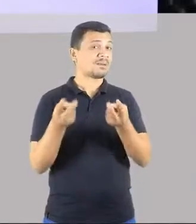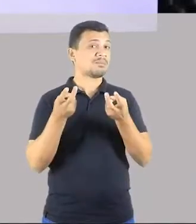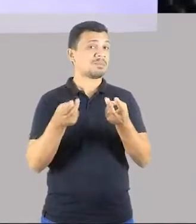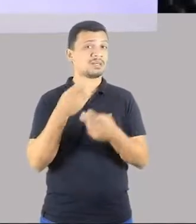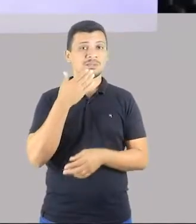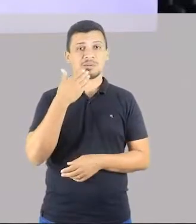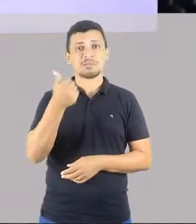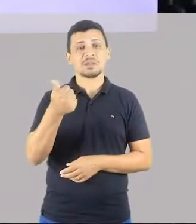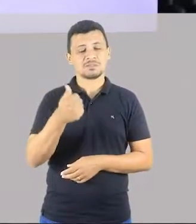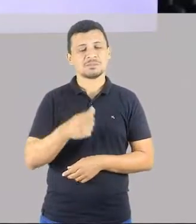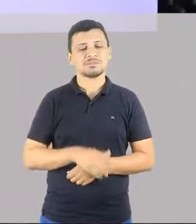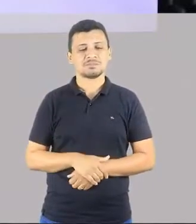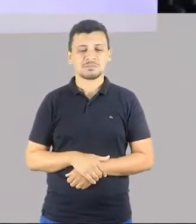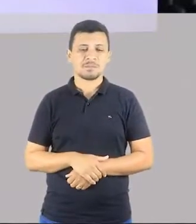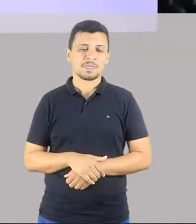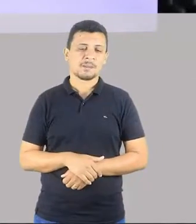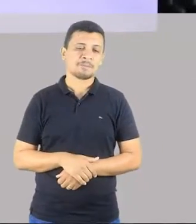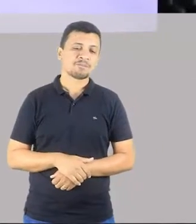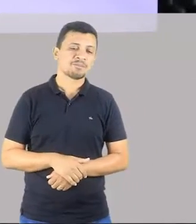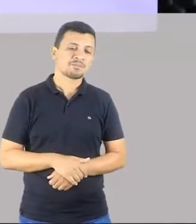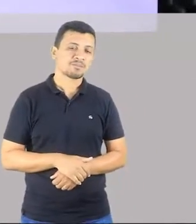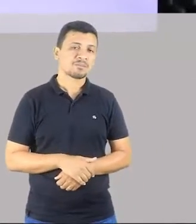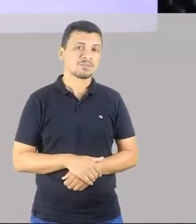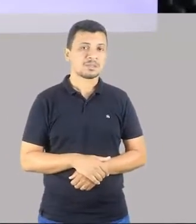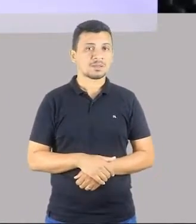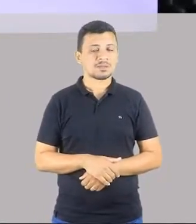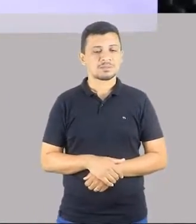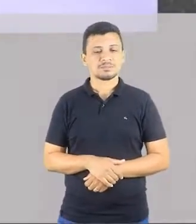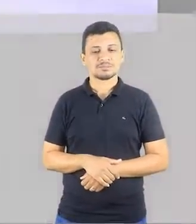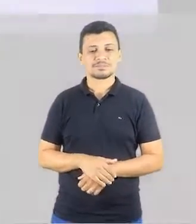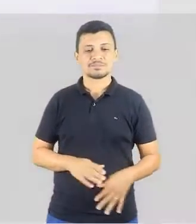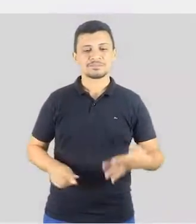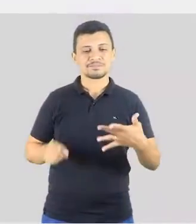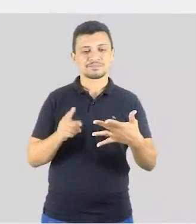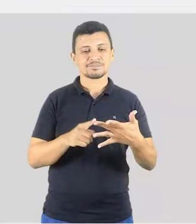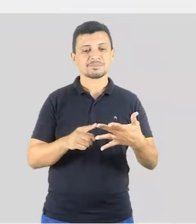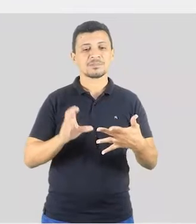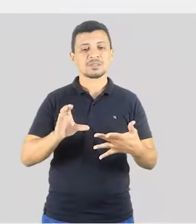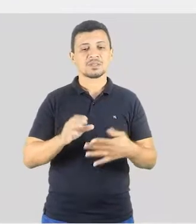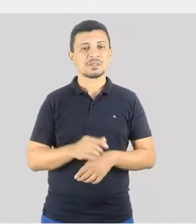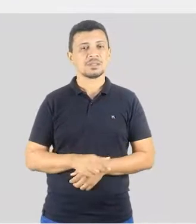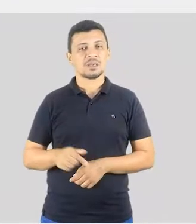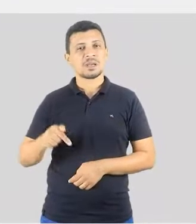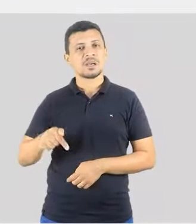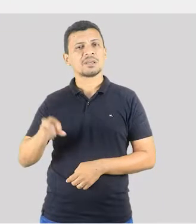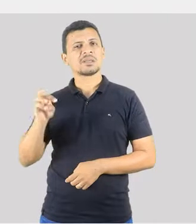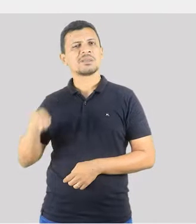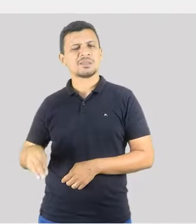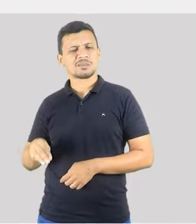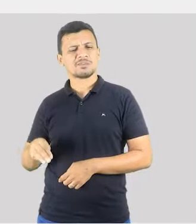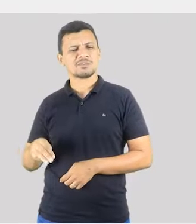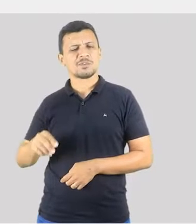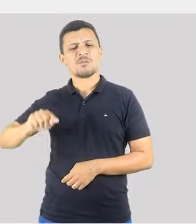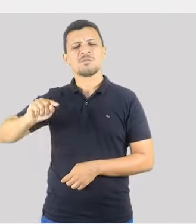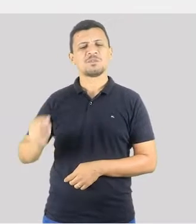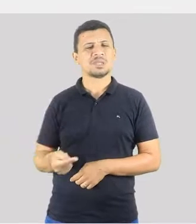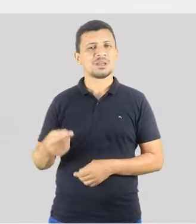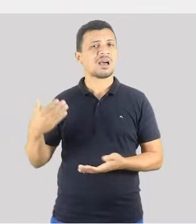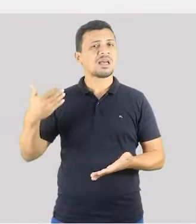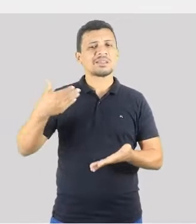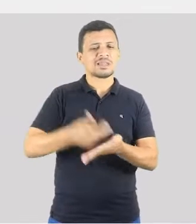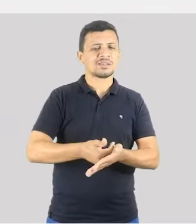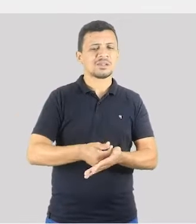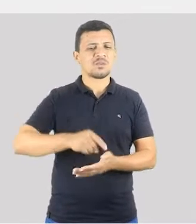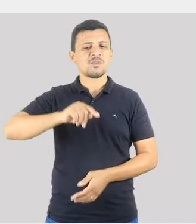dos aspectos da pontuação, principalmente da vírgula, né? A letra C, ele diz assim, ó, quem, até então, diria que